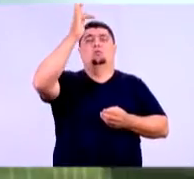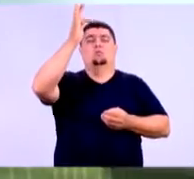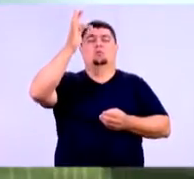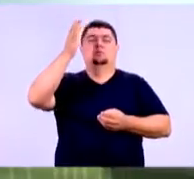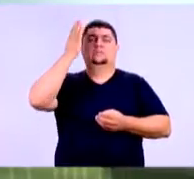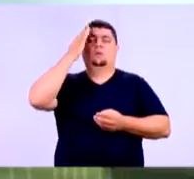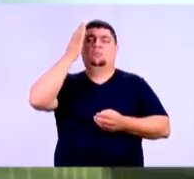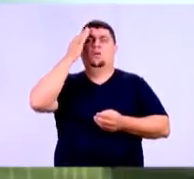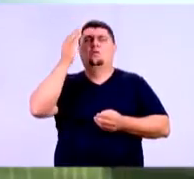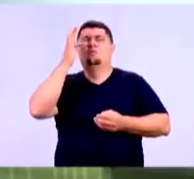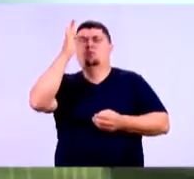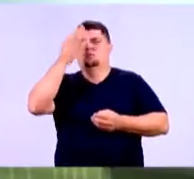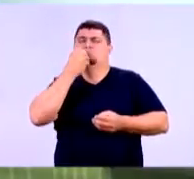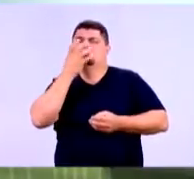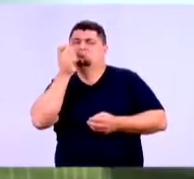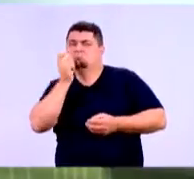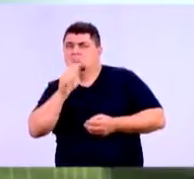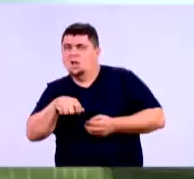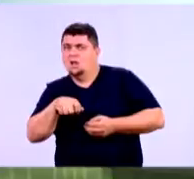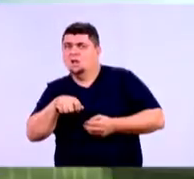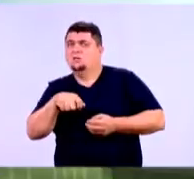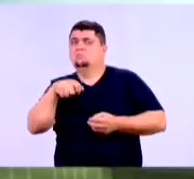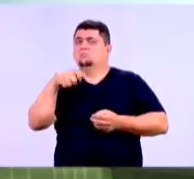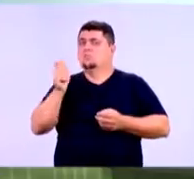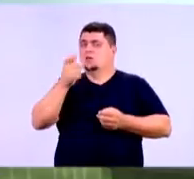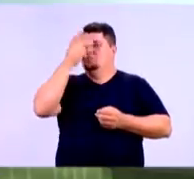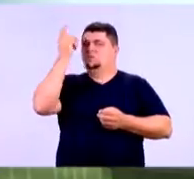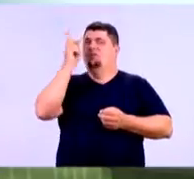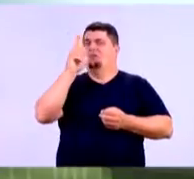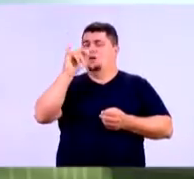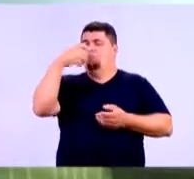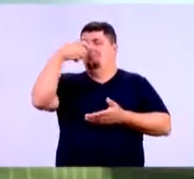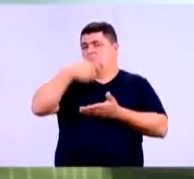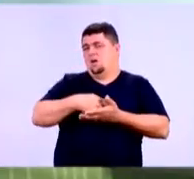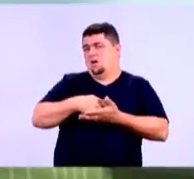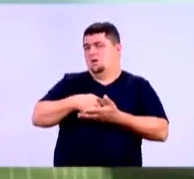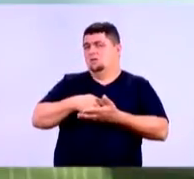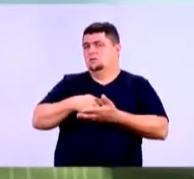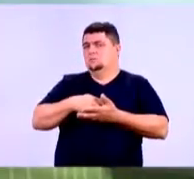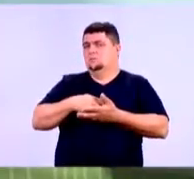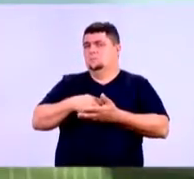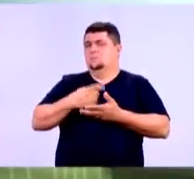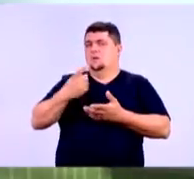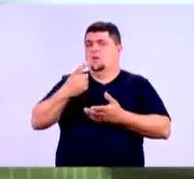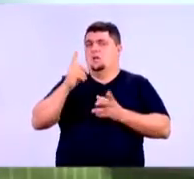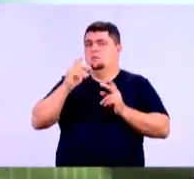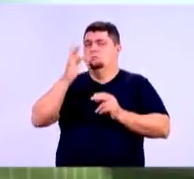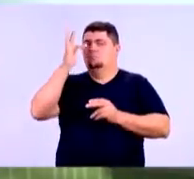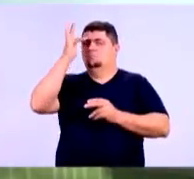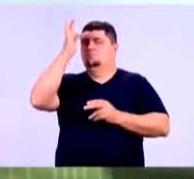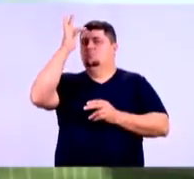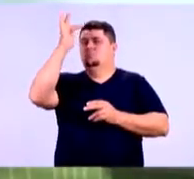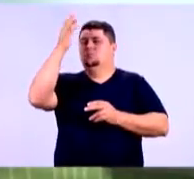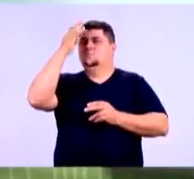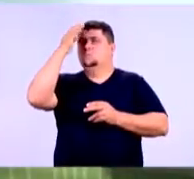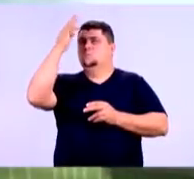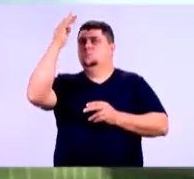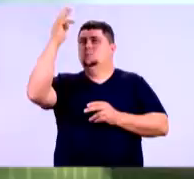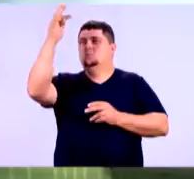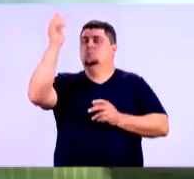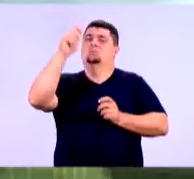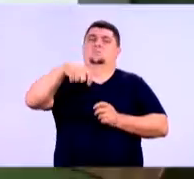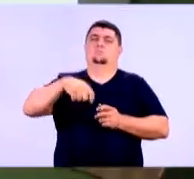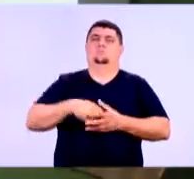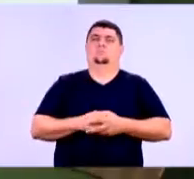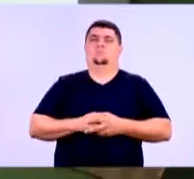é uma maneira de tornar mais assertiva a sua habilidade de prever os próximos movimentos da sua empresa, os próximos fluxos de